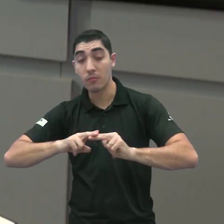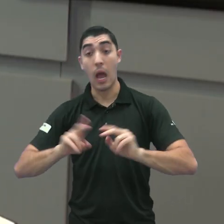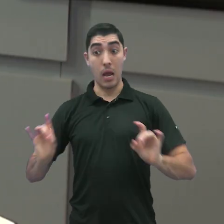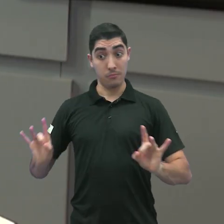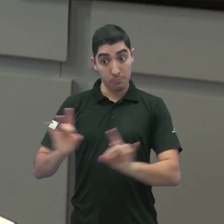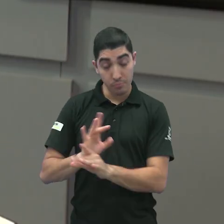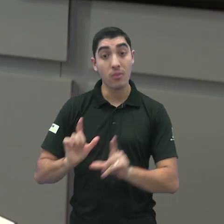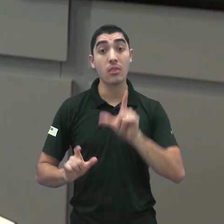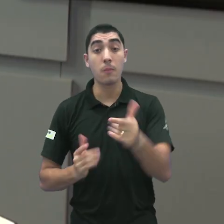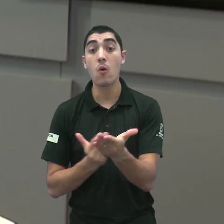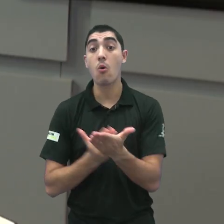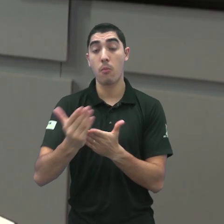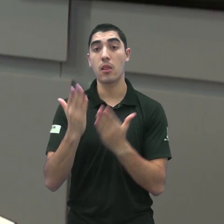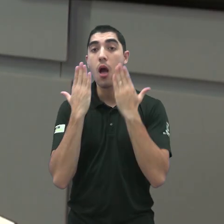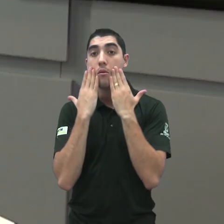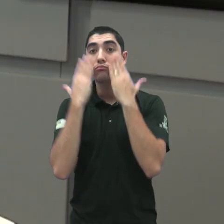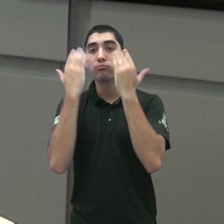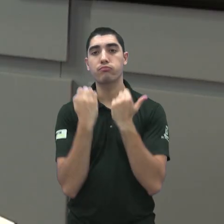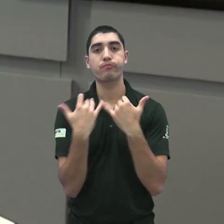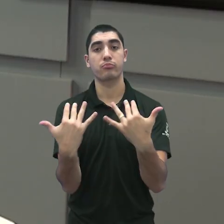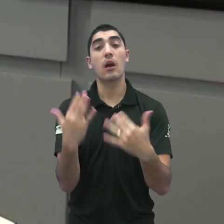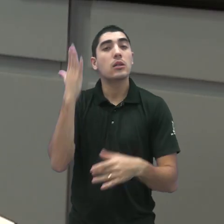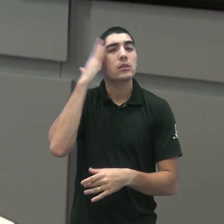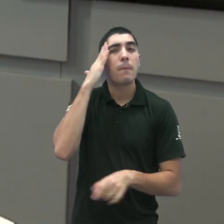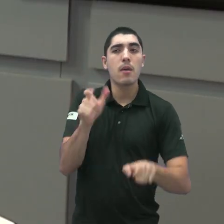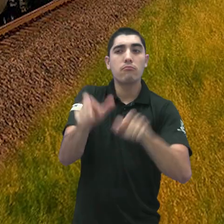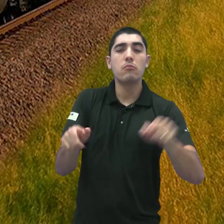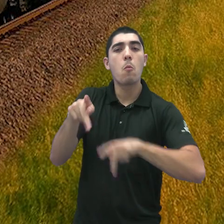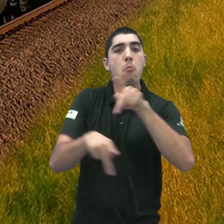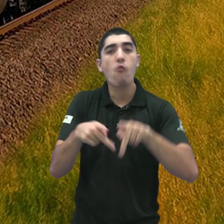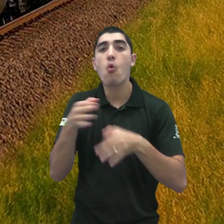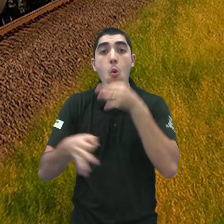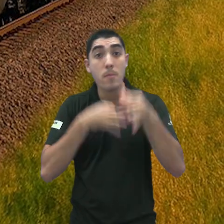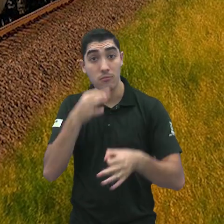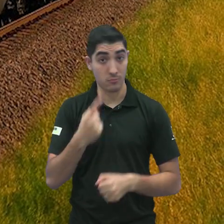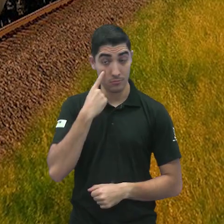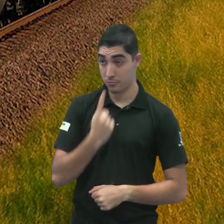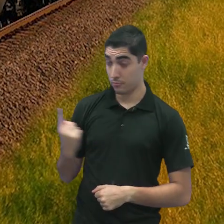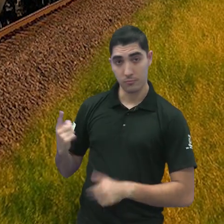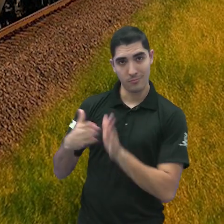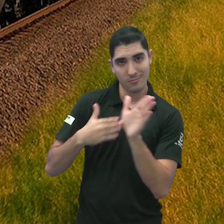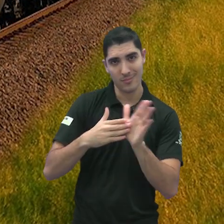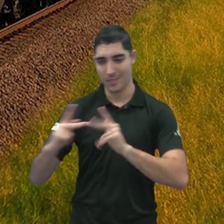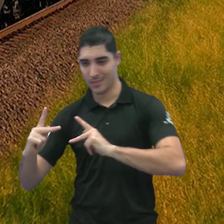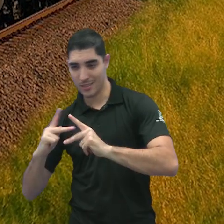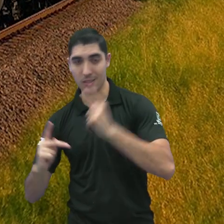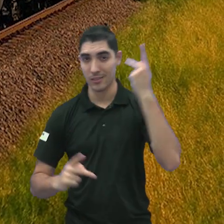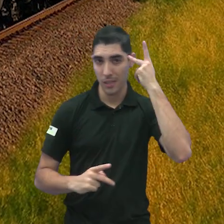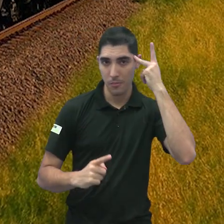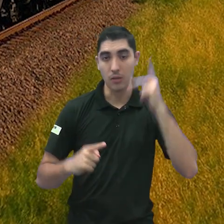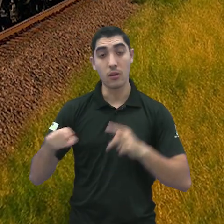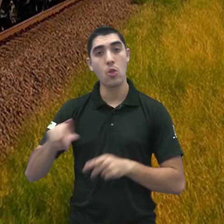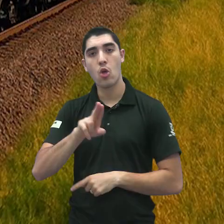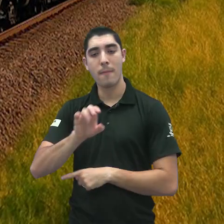uma audiência pública, com o objetivo de ouvir mais da opinião popular. O trem São José dos Campos São Paulo faz parte do projeto